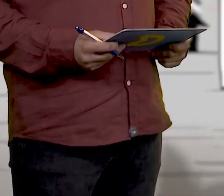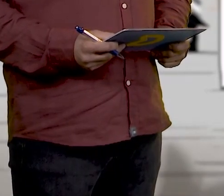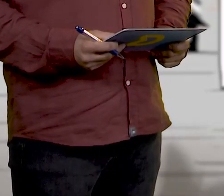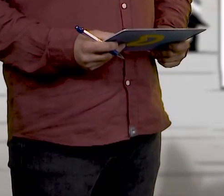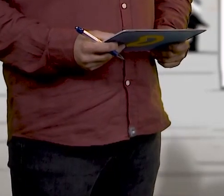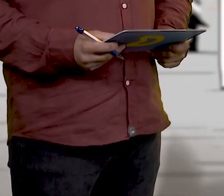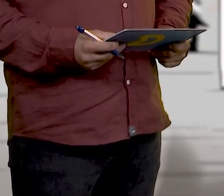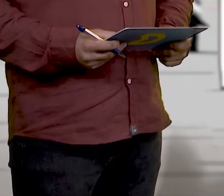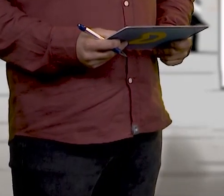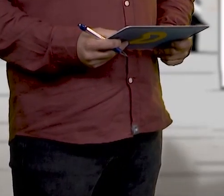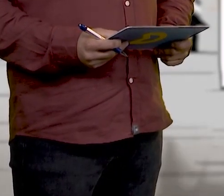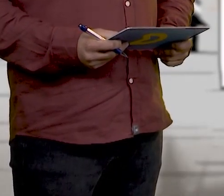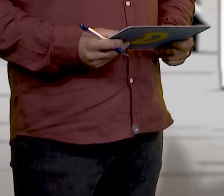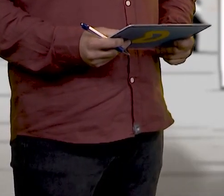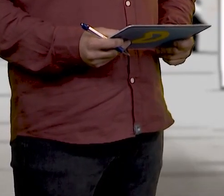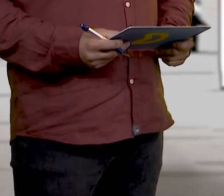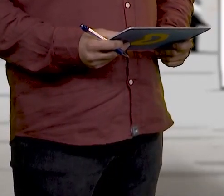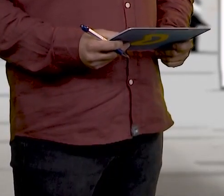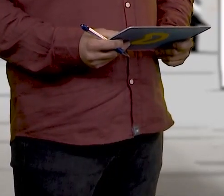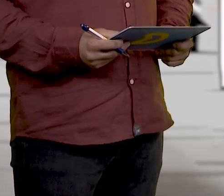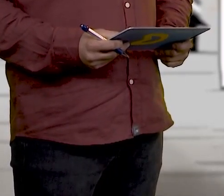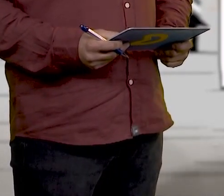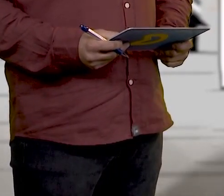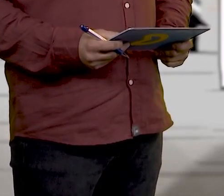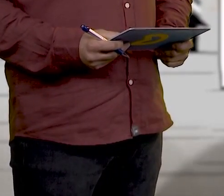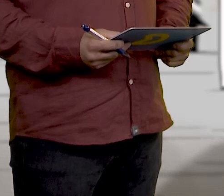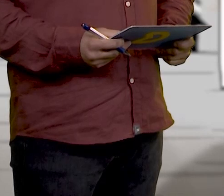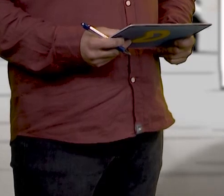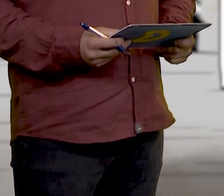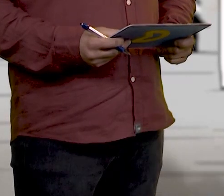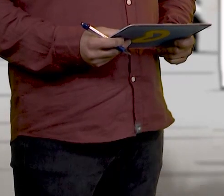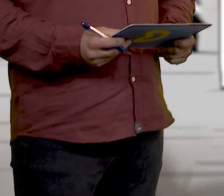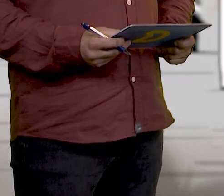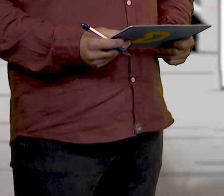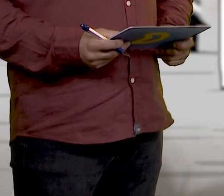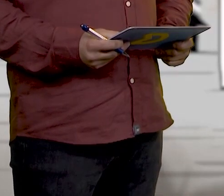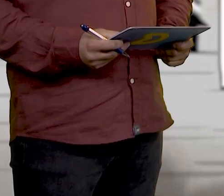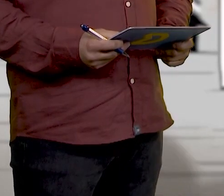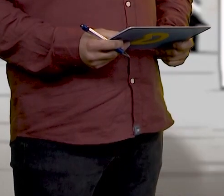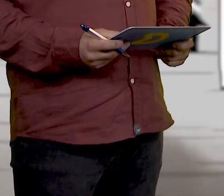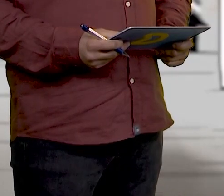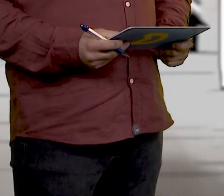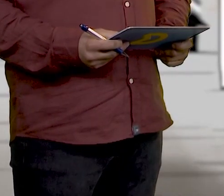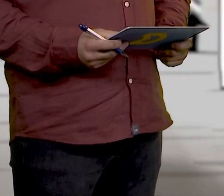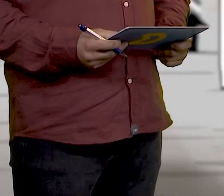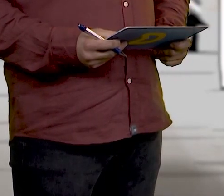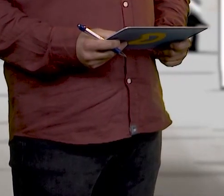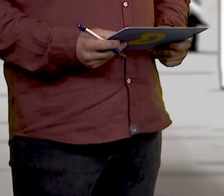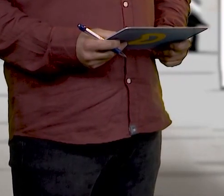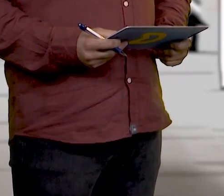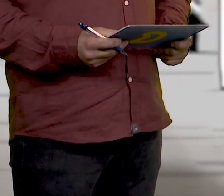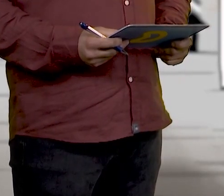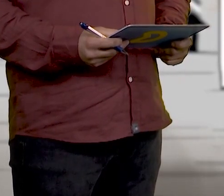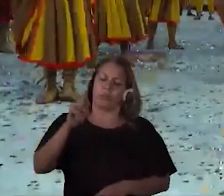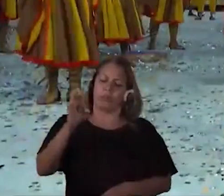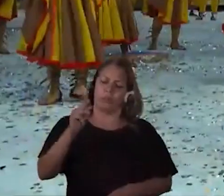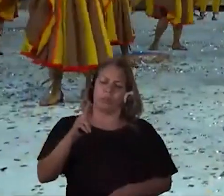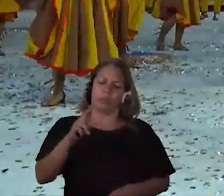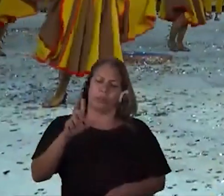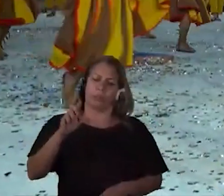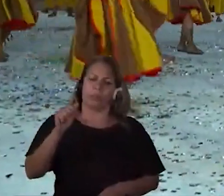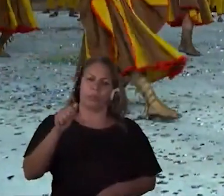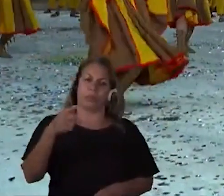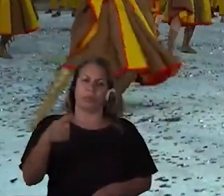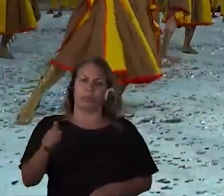desde 2019, quando eu fui convidada, o Reni já era, já dançou com outras noivas. Então, a gente